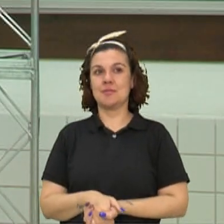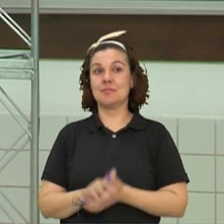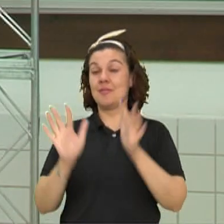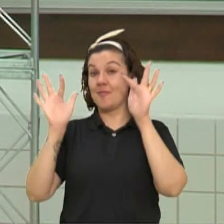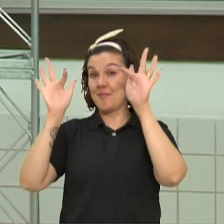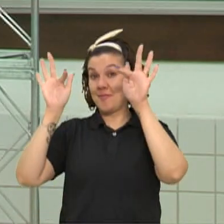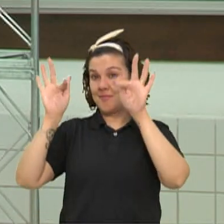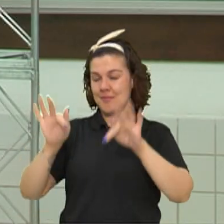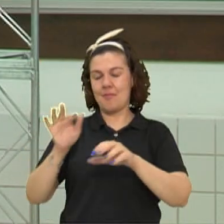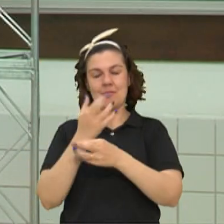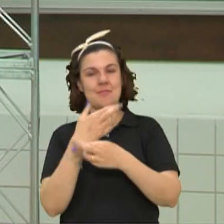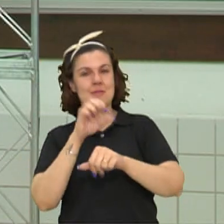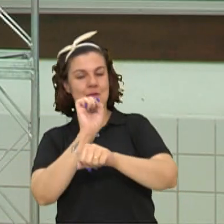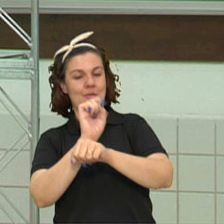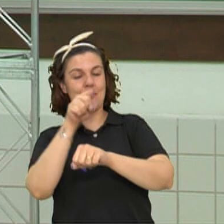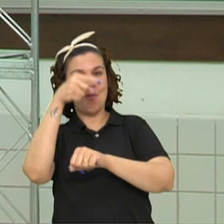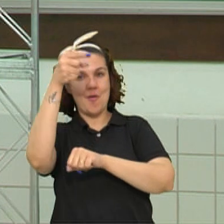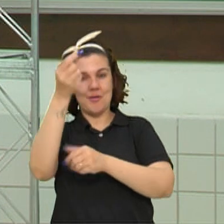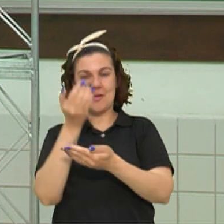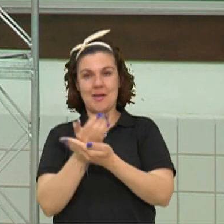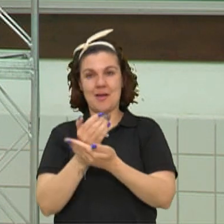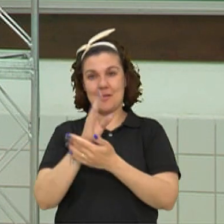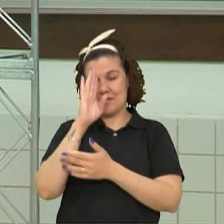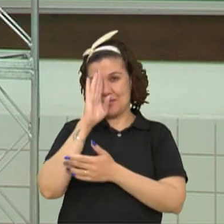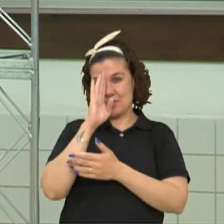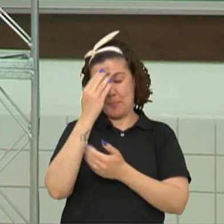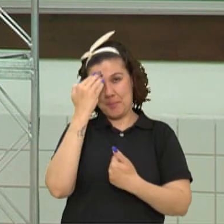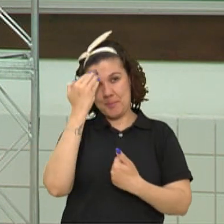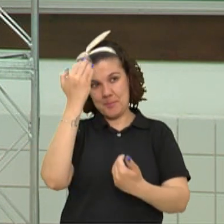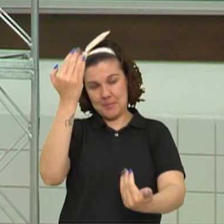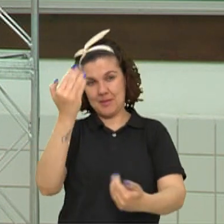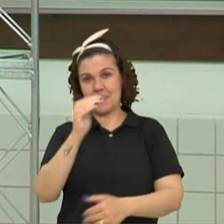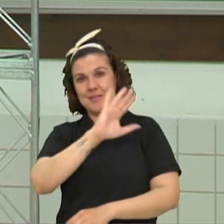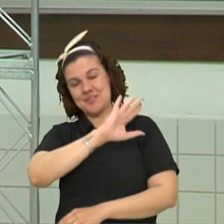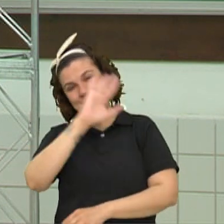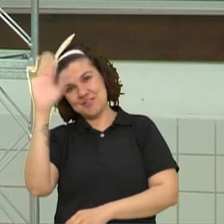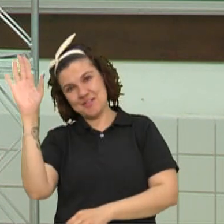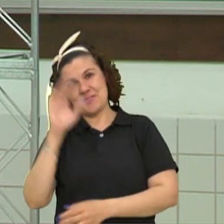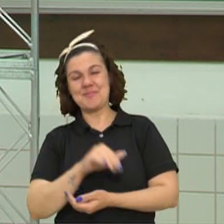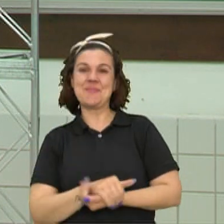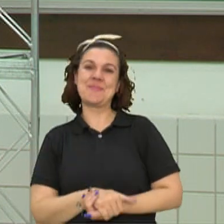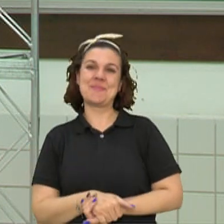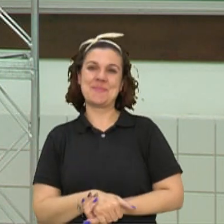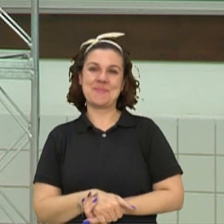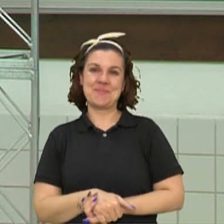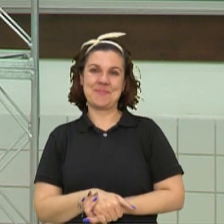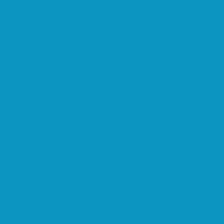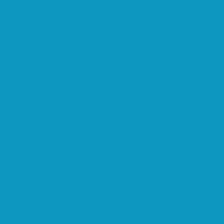dissolução. Espero vocês na próxima aula. Muito obrigada. Até lá!